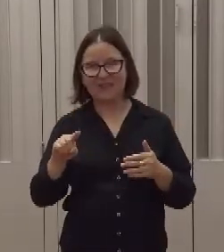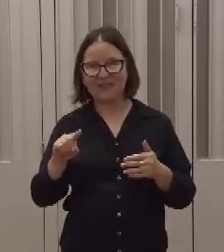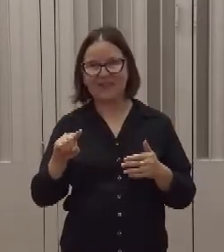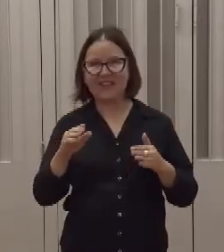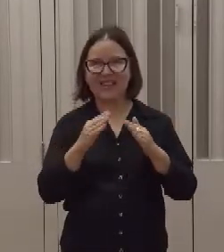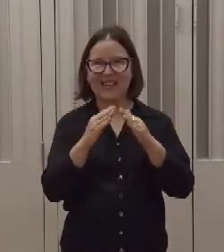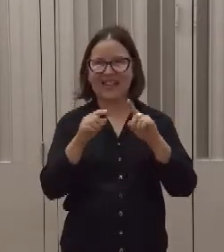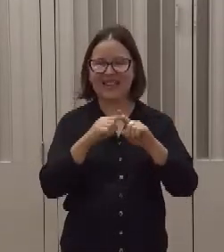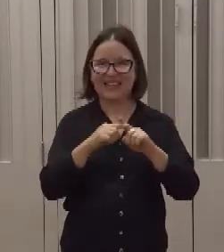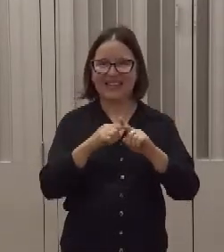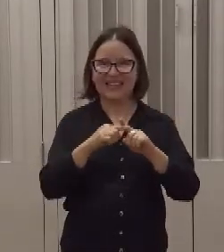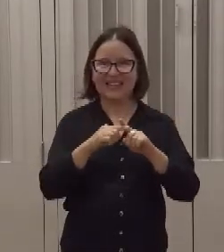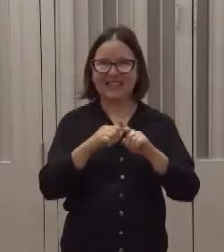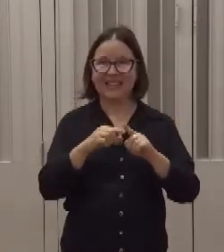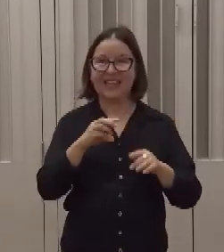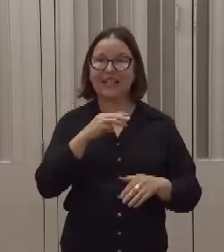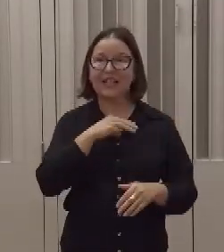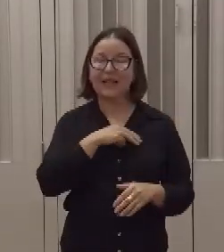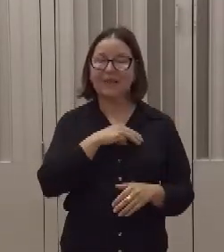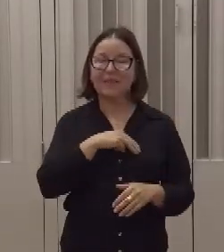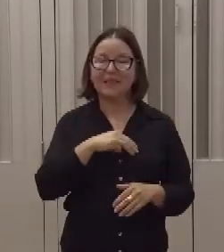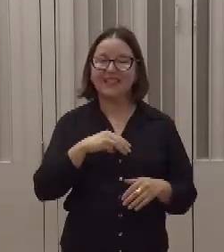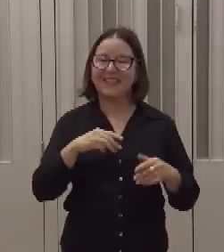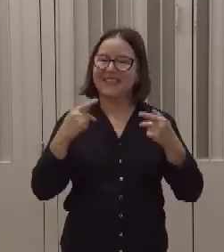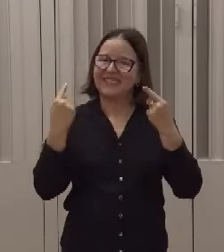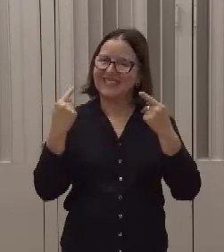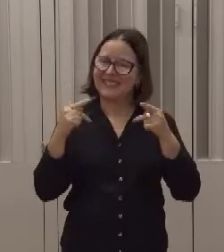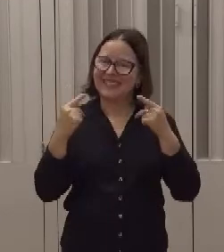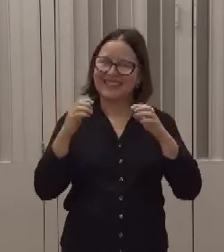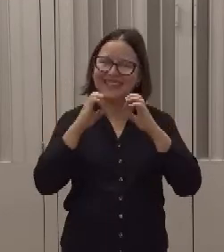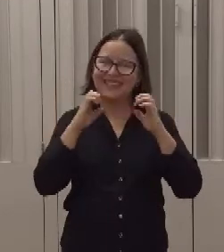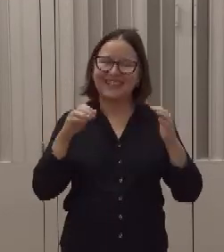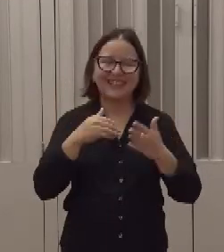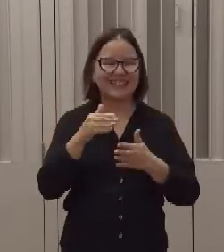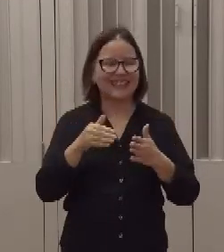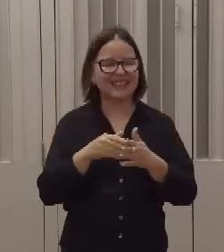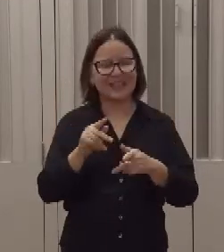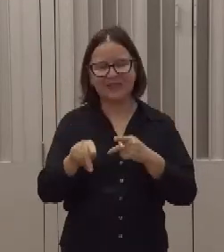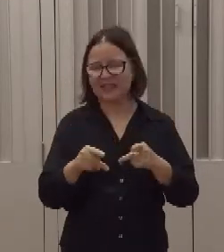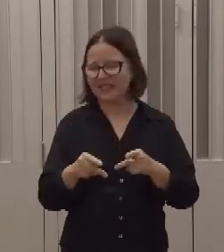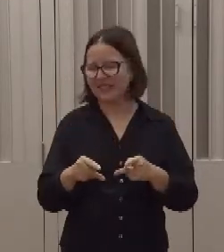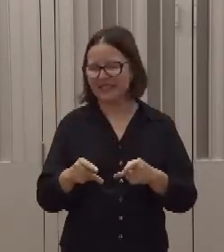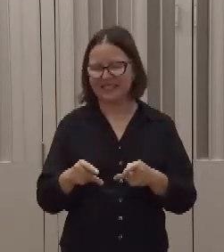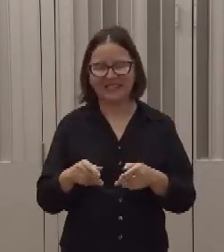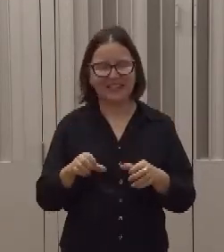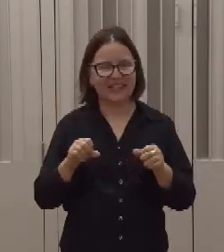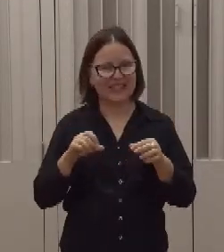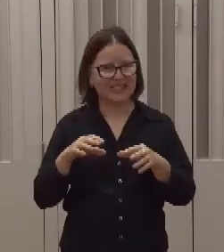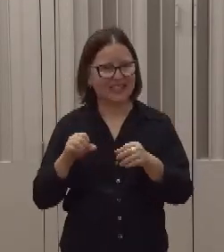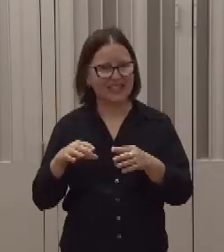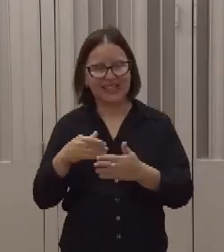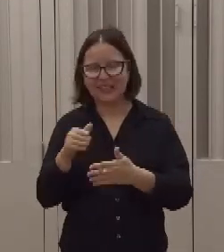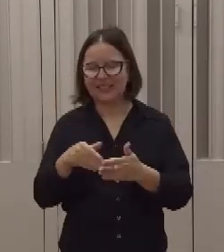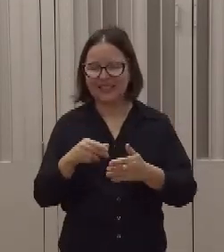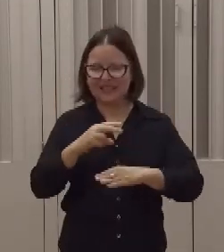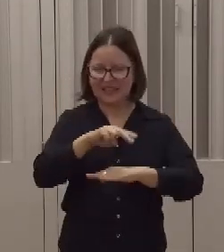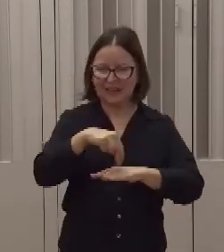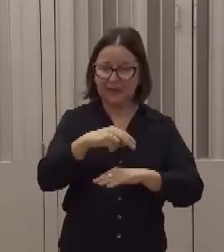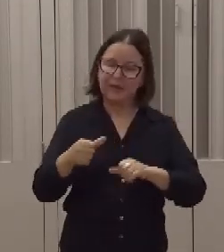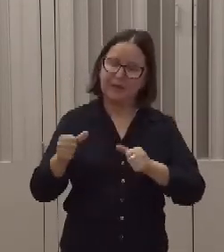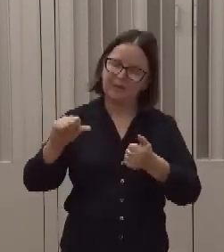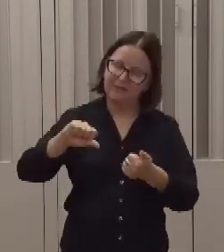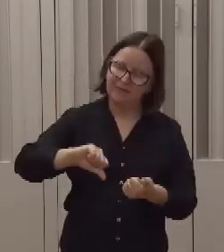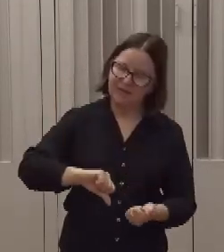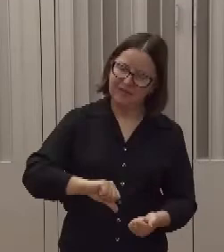missão de pregar o Evangelho a toda criatura, discipular todas as nações, batizando-os em nome da Santa Trindade